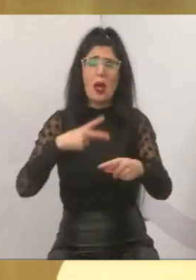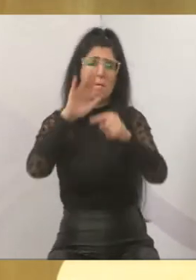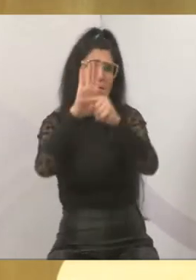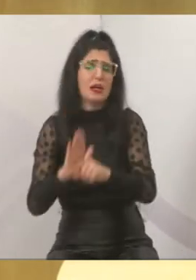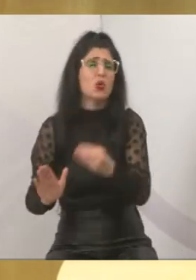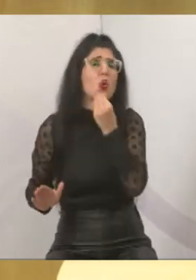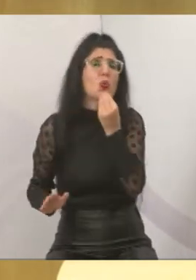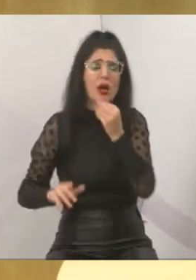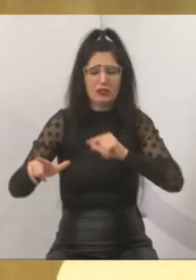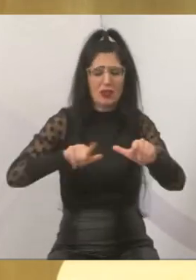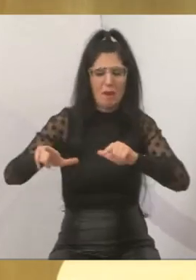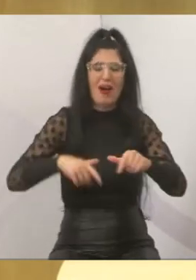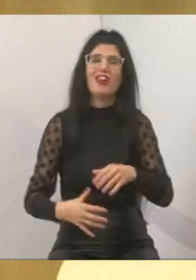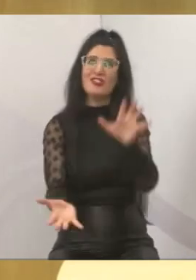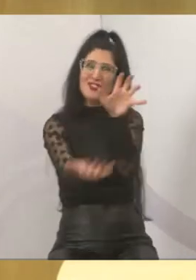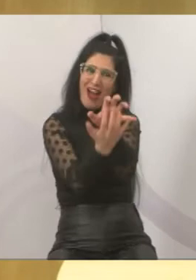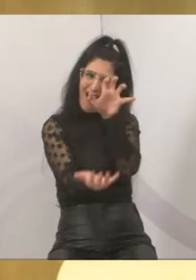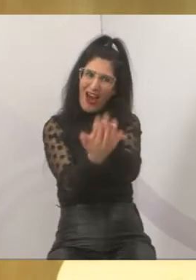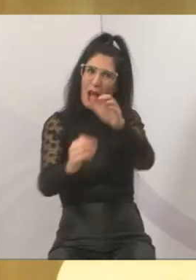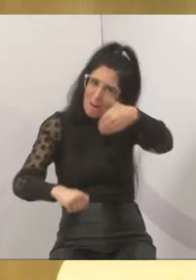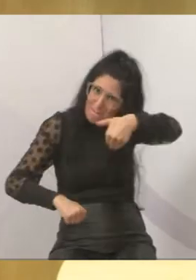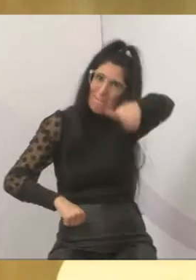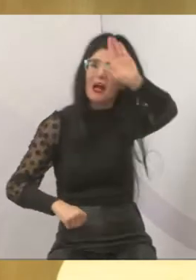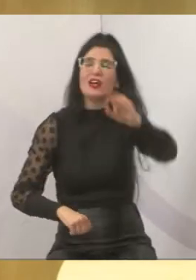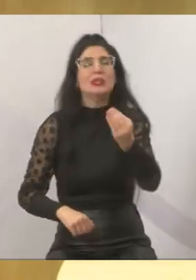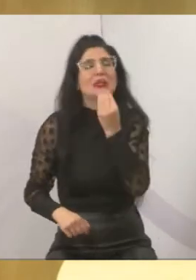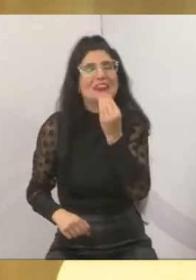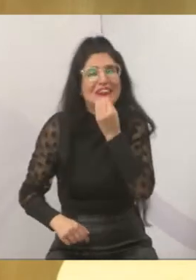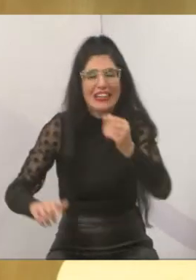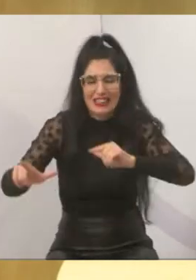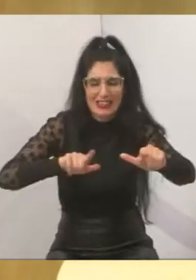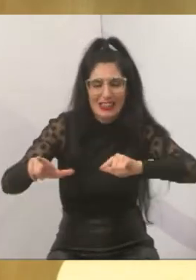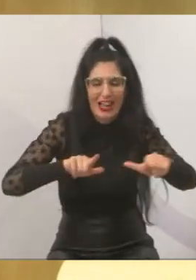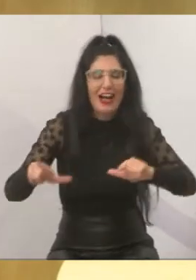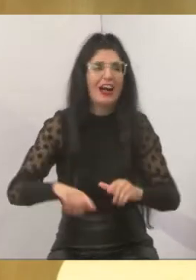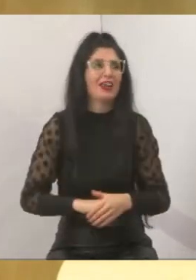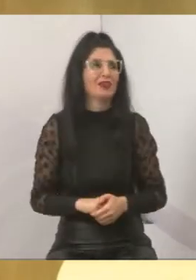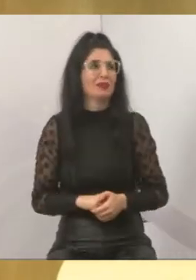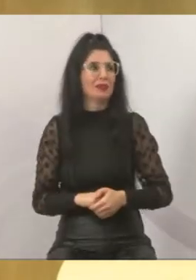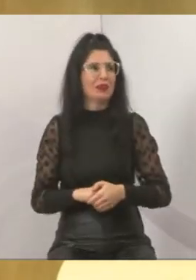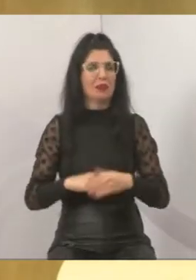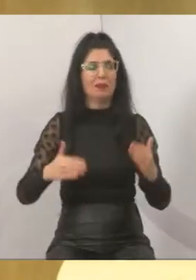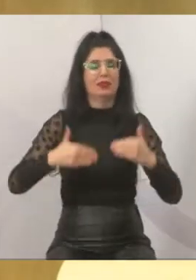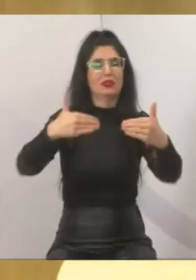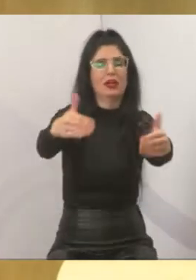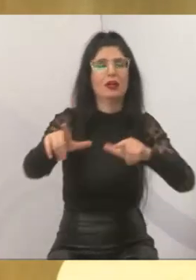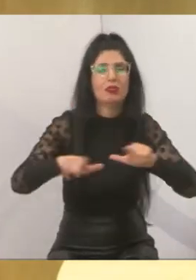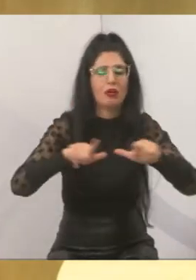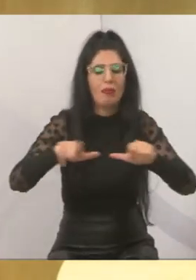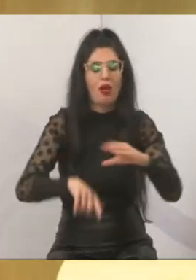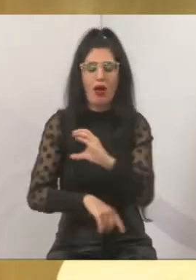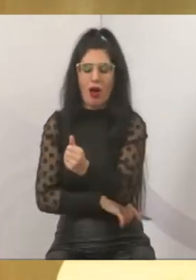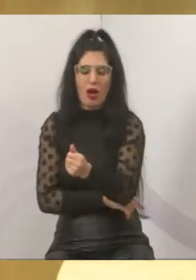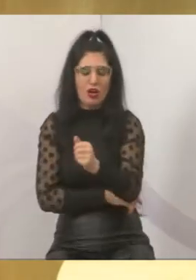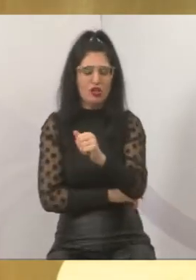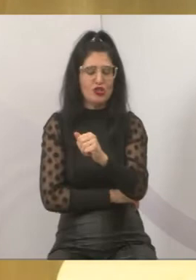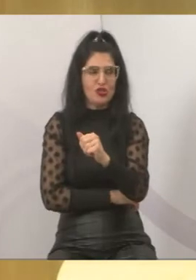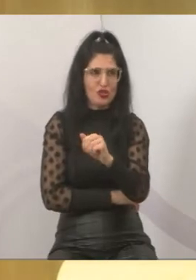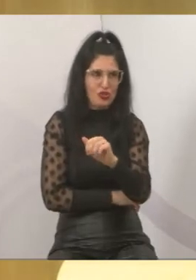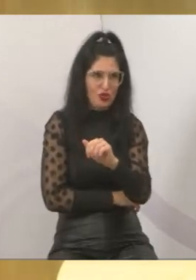é credibilidade. E são dados oficiais do CAGED, do Ministério do Trabalho. Quem tiver dúvida pode acessar.